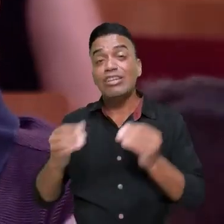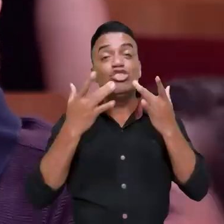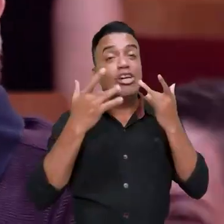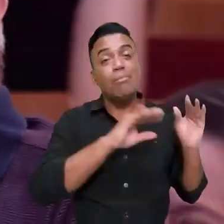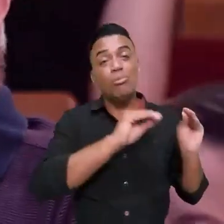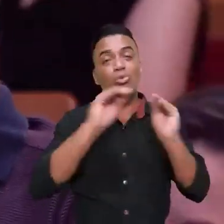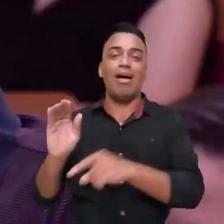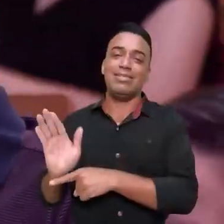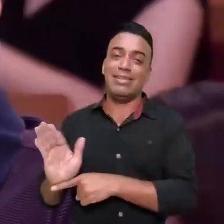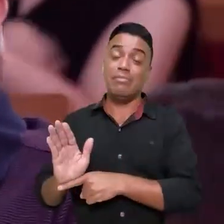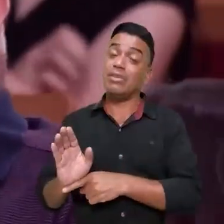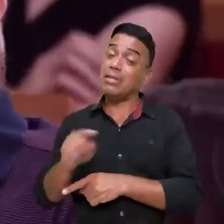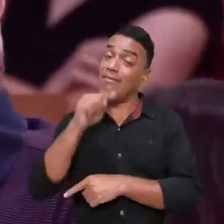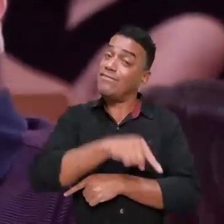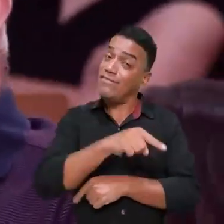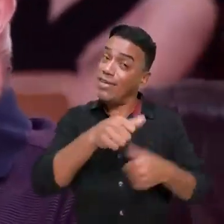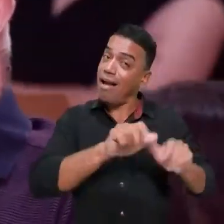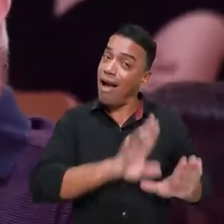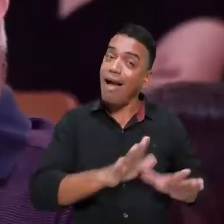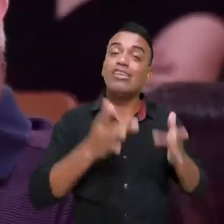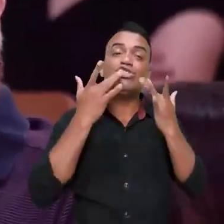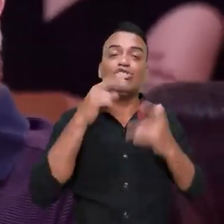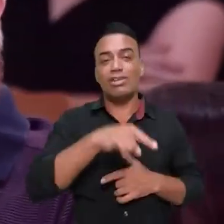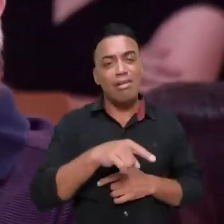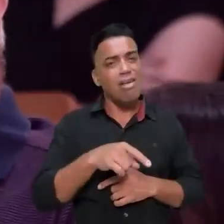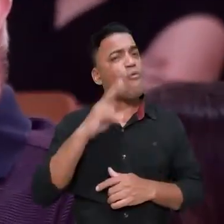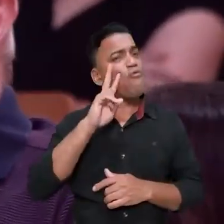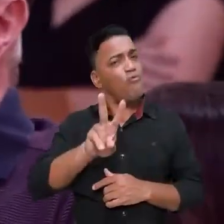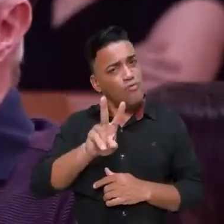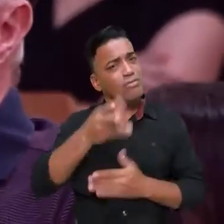teatro. Também sou testemunha e vi